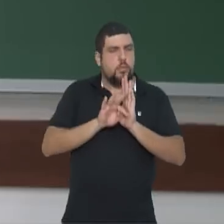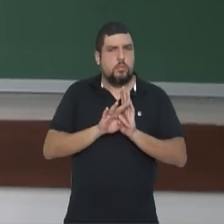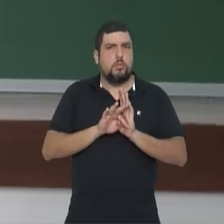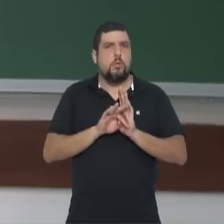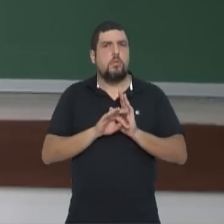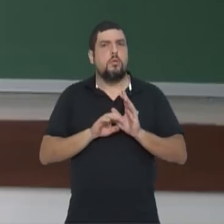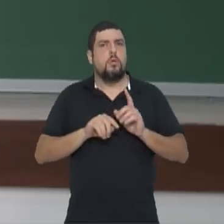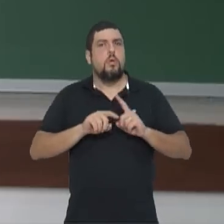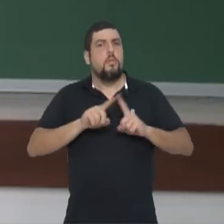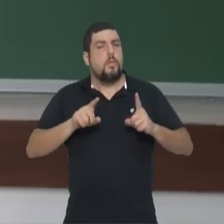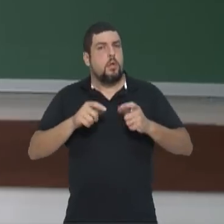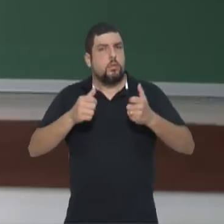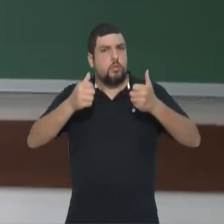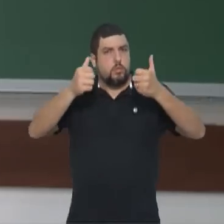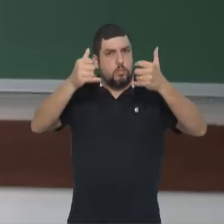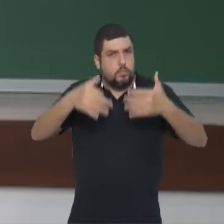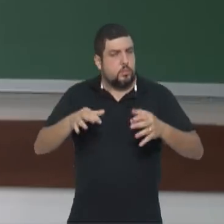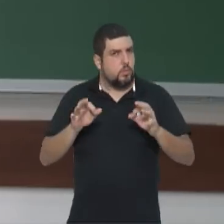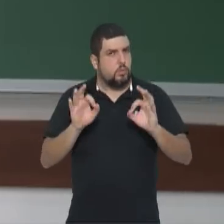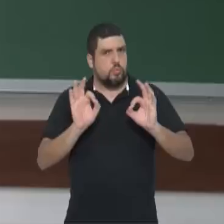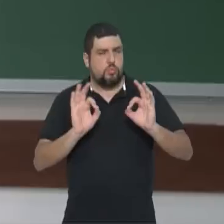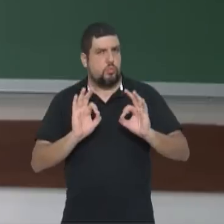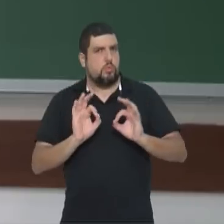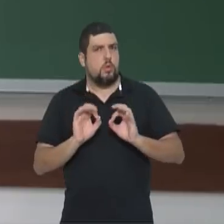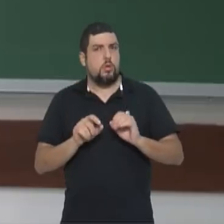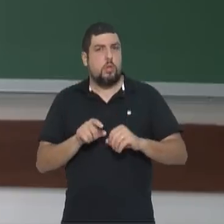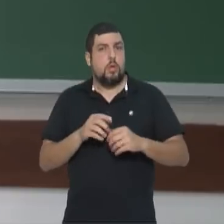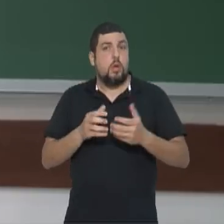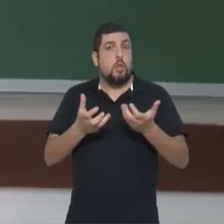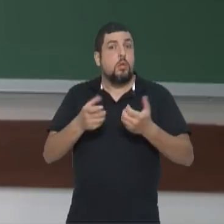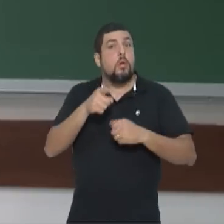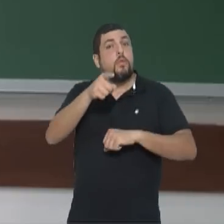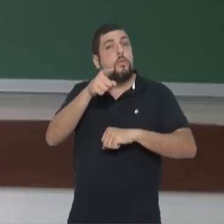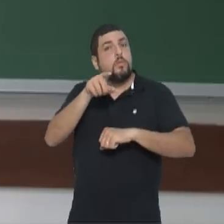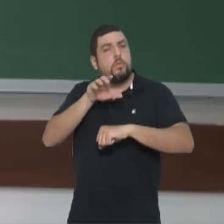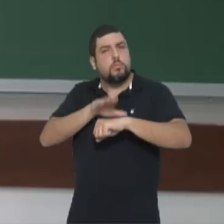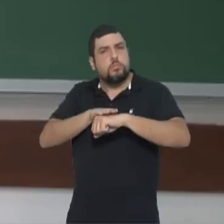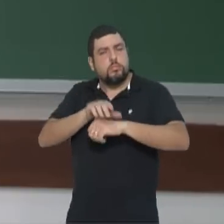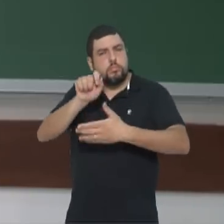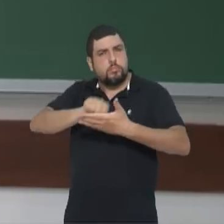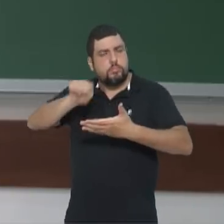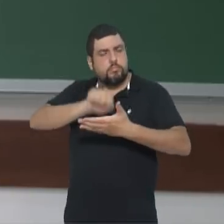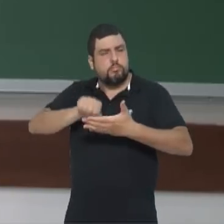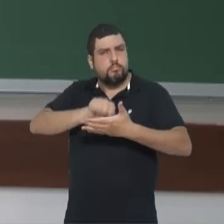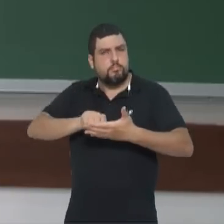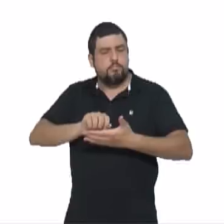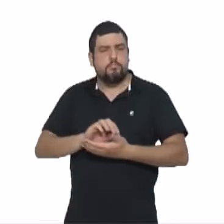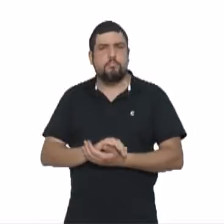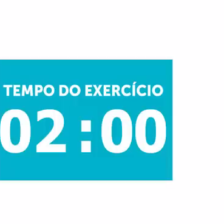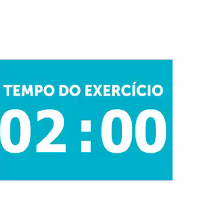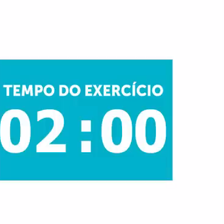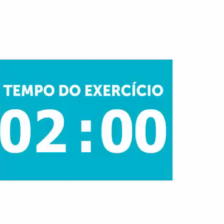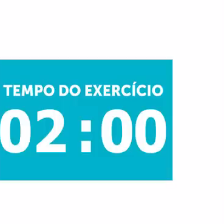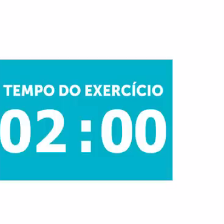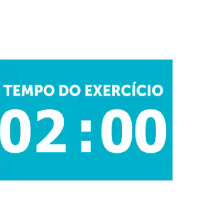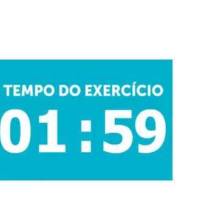colocar novamente aquele trecho, eu quero que vocês escrevam com as palavras de vocês, beleza?